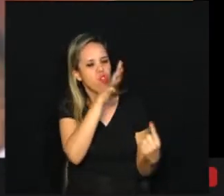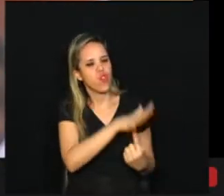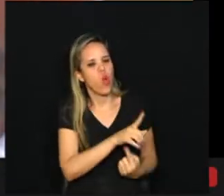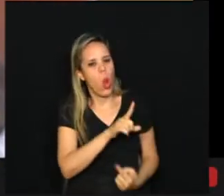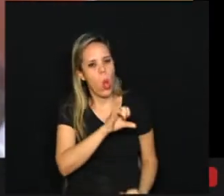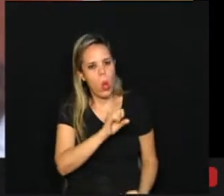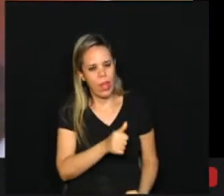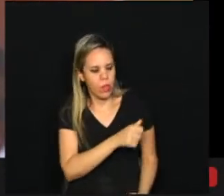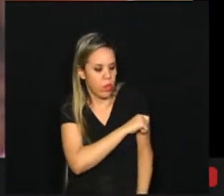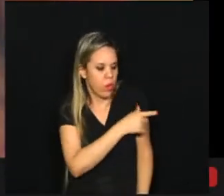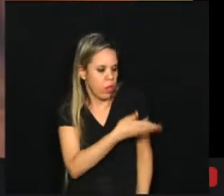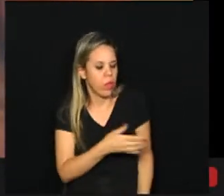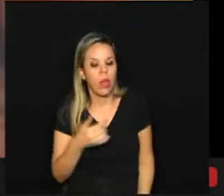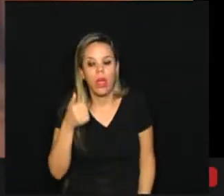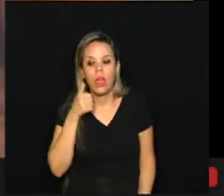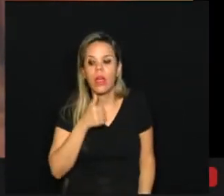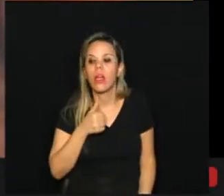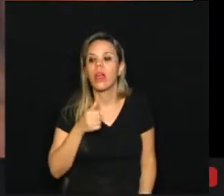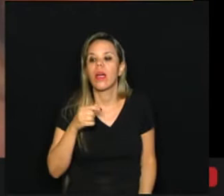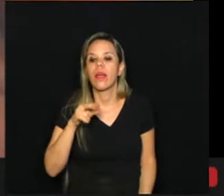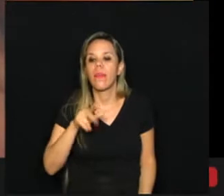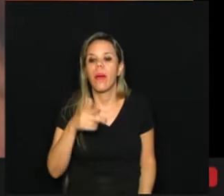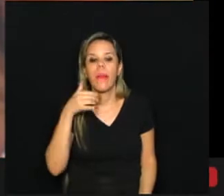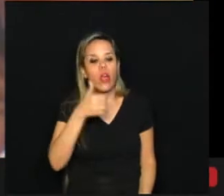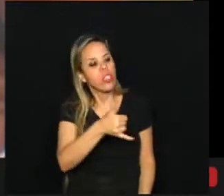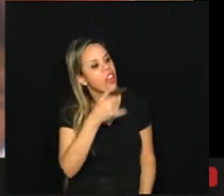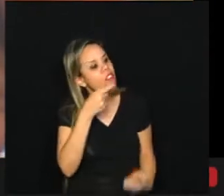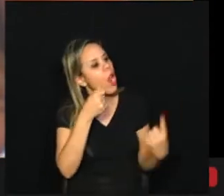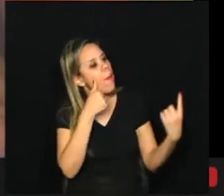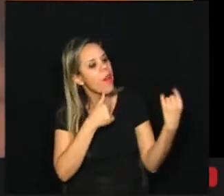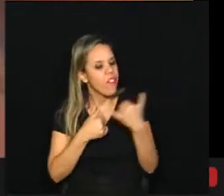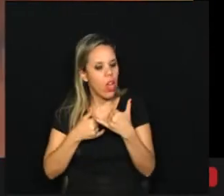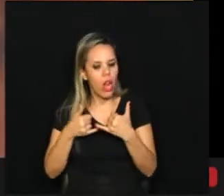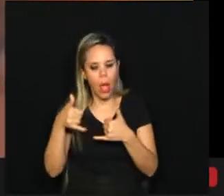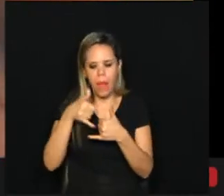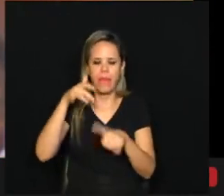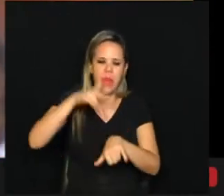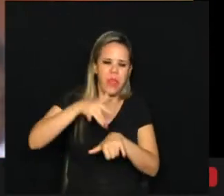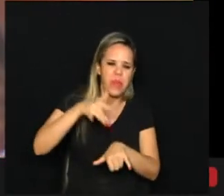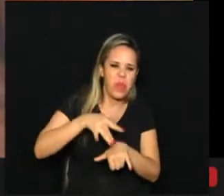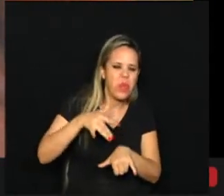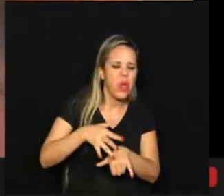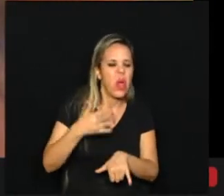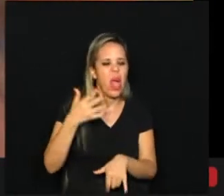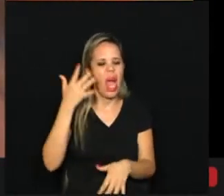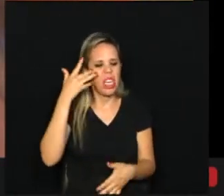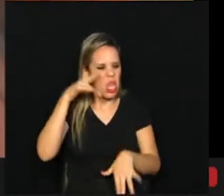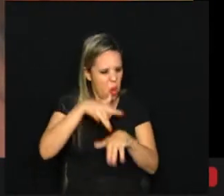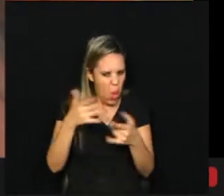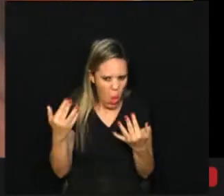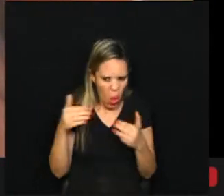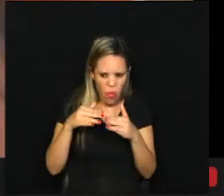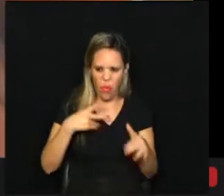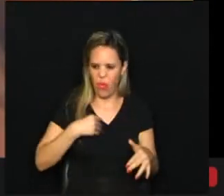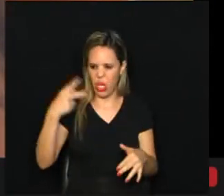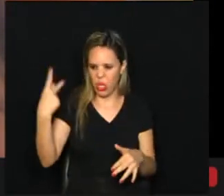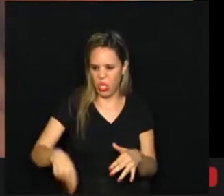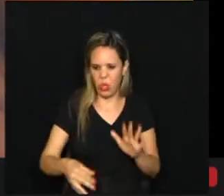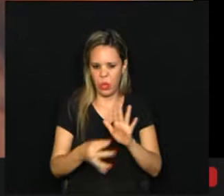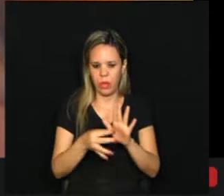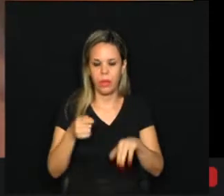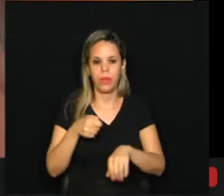ela pegou o telefone e essa moça falou que era um absurdo, se ela não achava um absurdo o filho dela ter sugerido uma